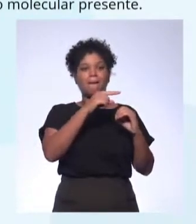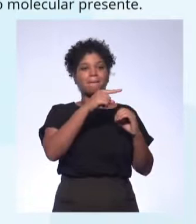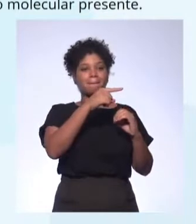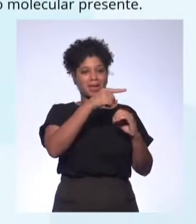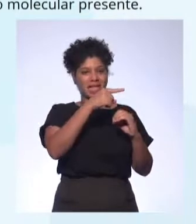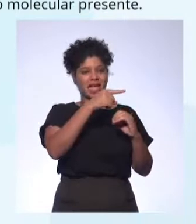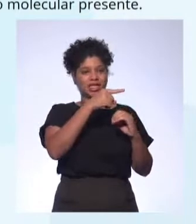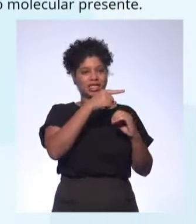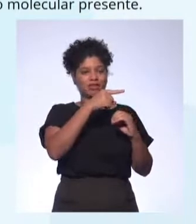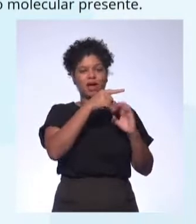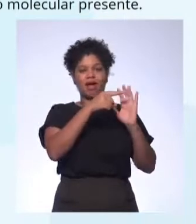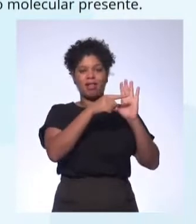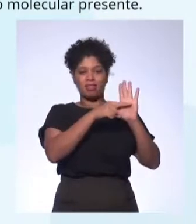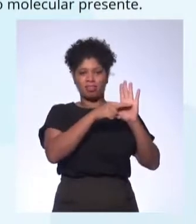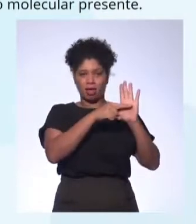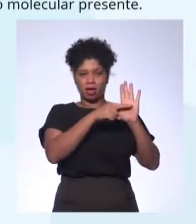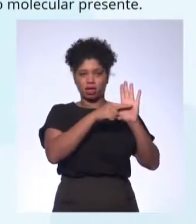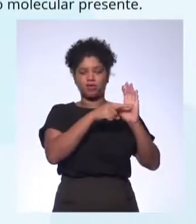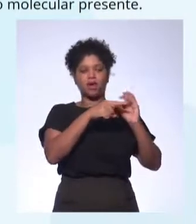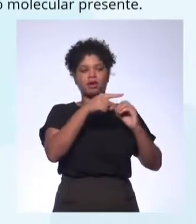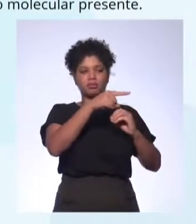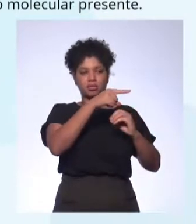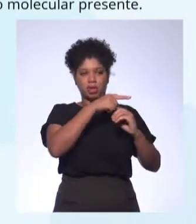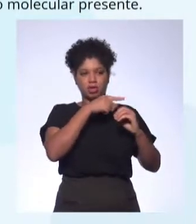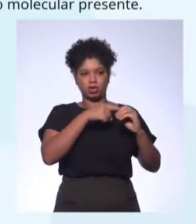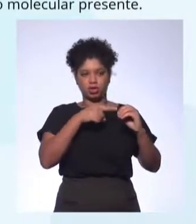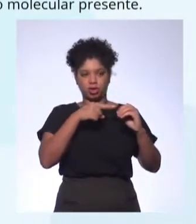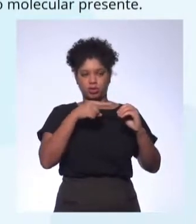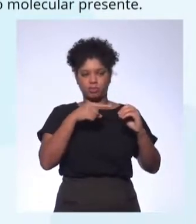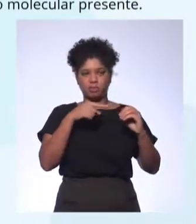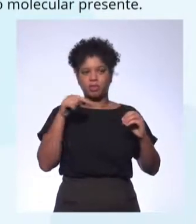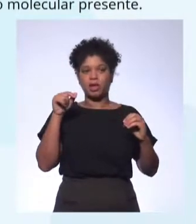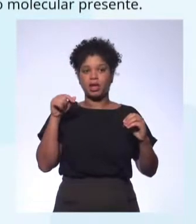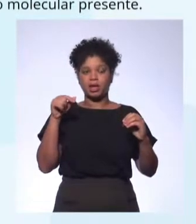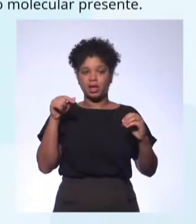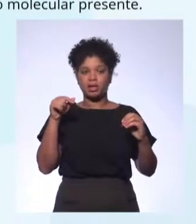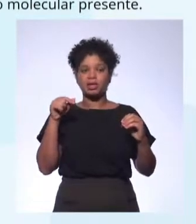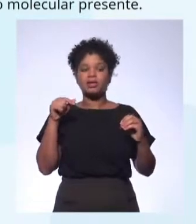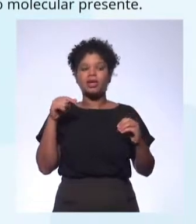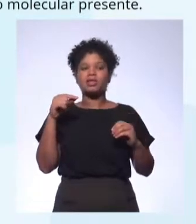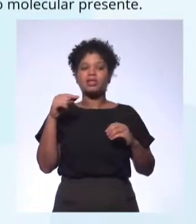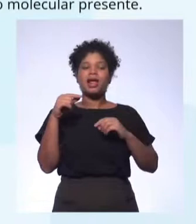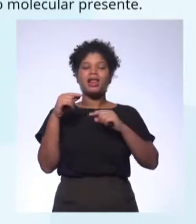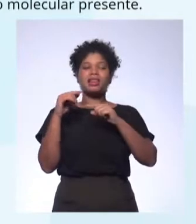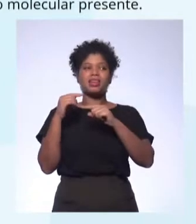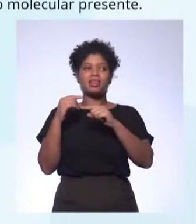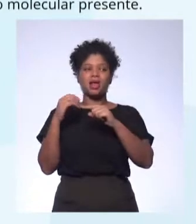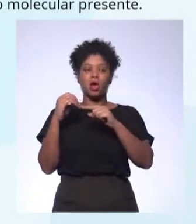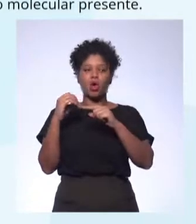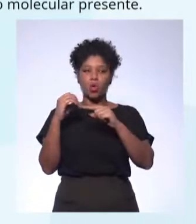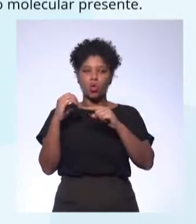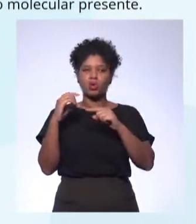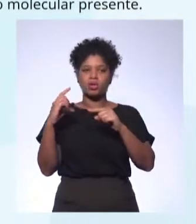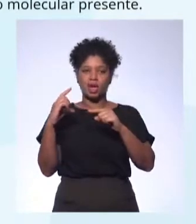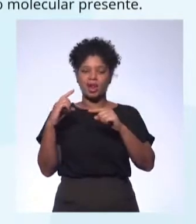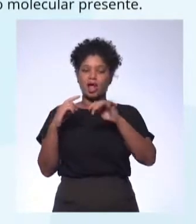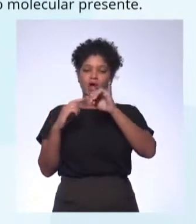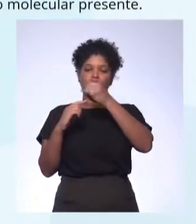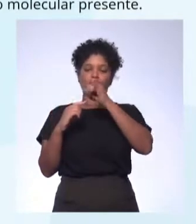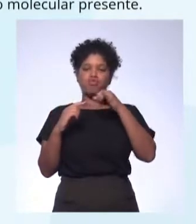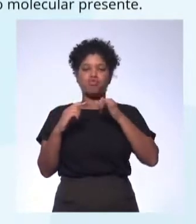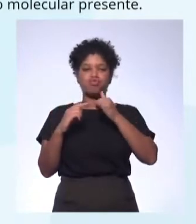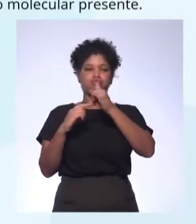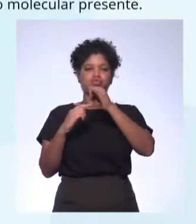e aqui ela vai ficando com menos a carga elétrica